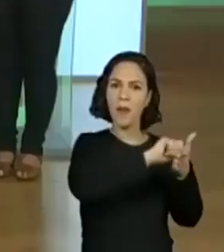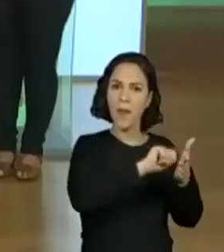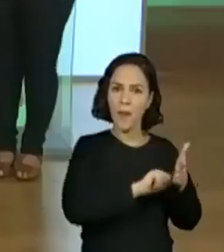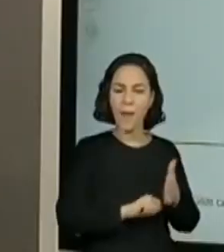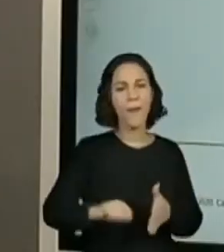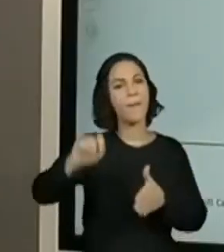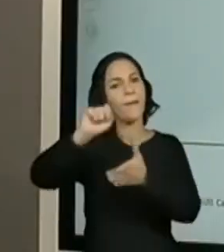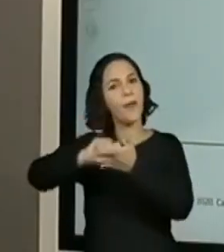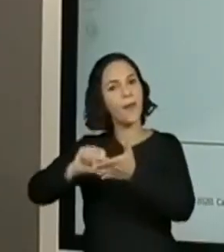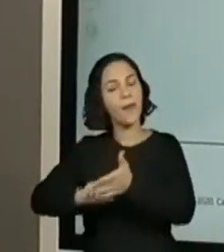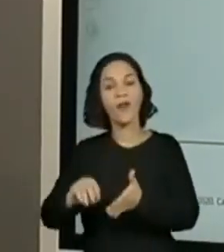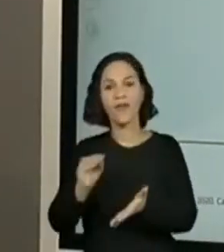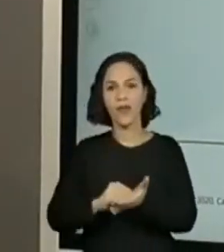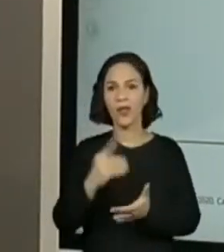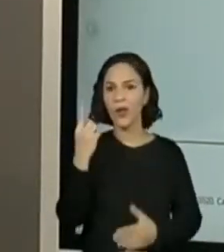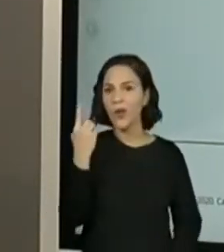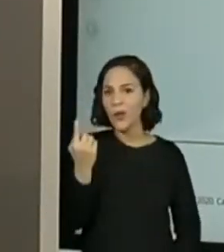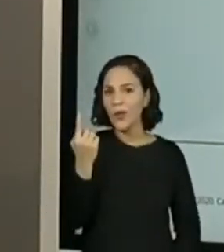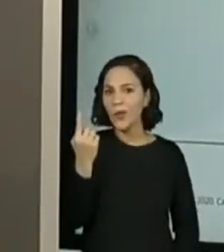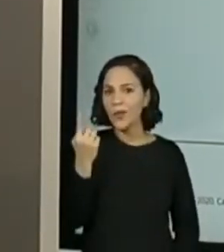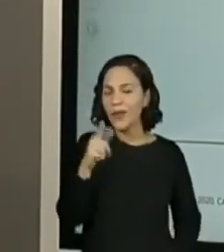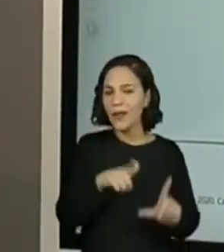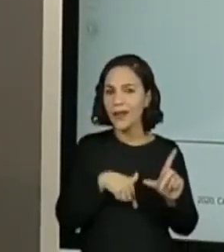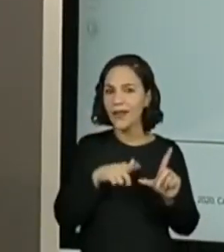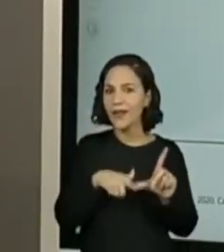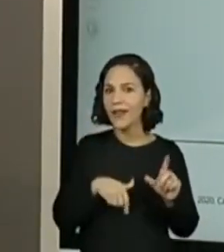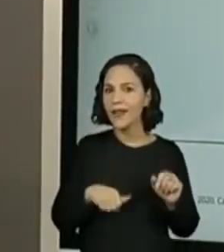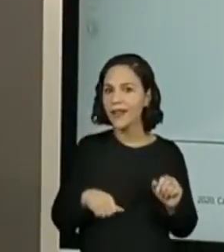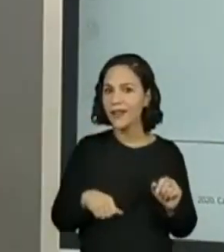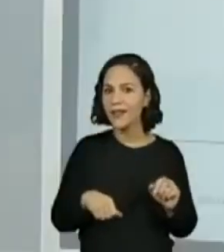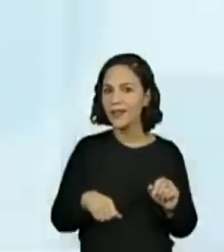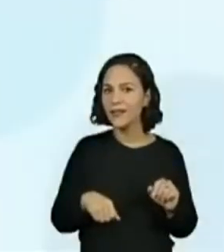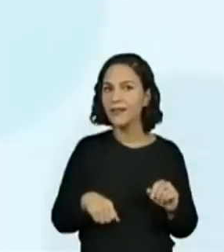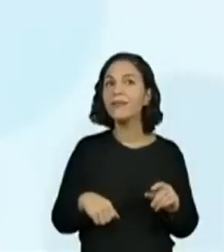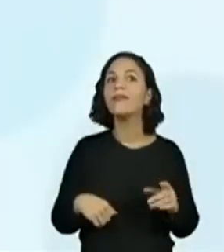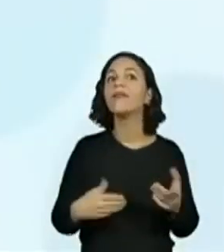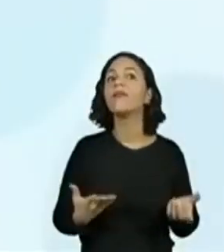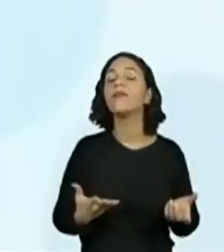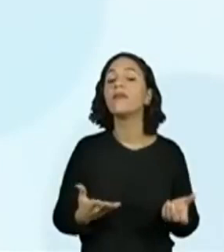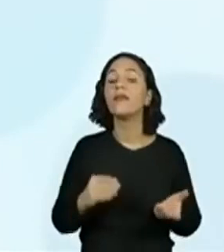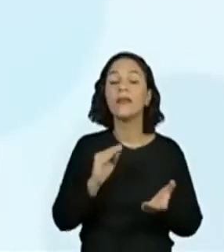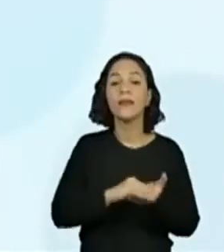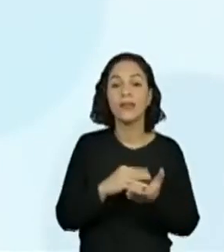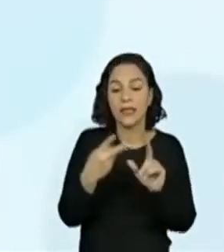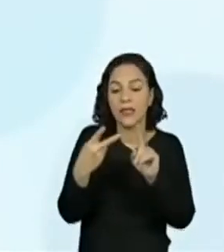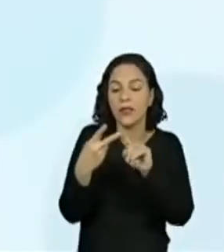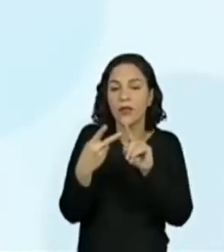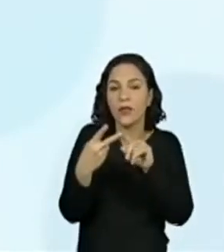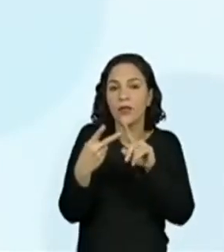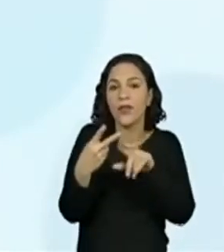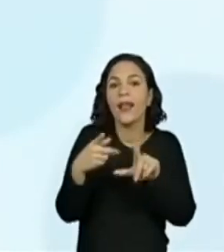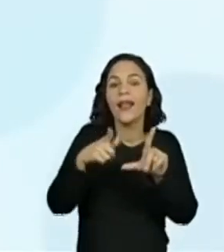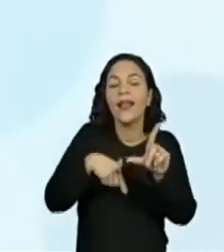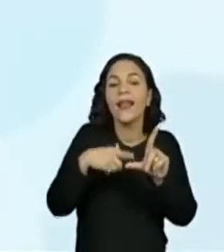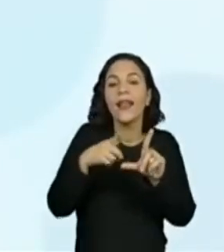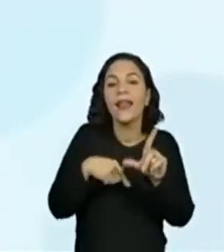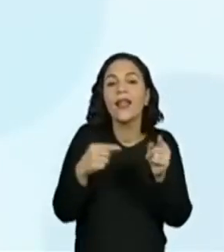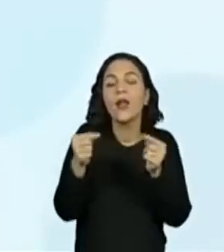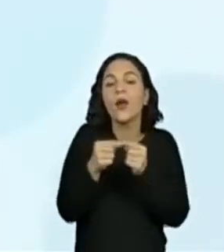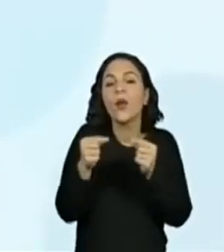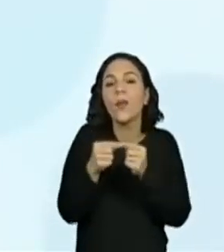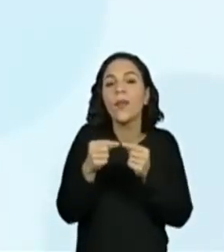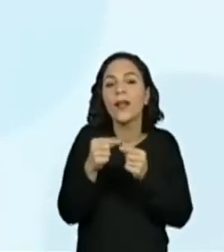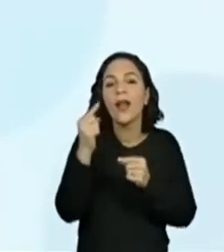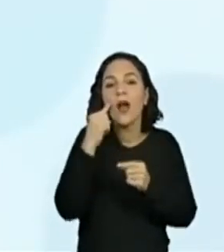letra. Faltou uma letra? Vocês já descobriram qual é essa letra? Qual outra letra eu preciso colocar para ficar